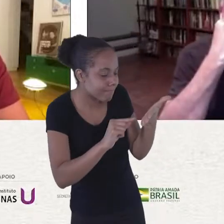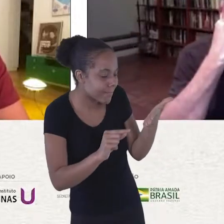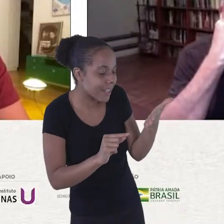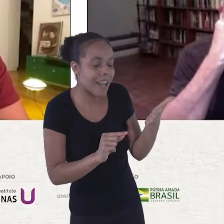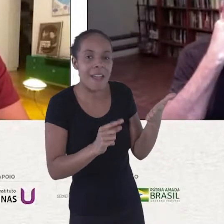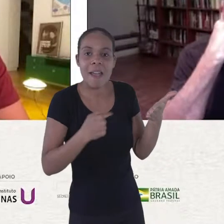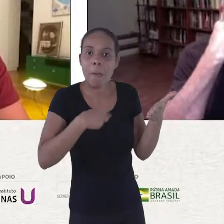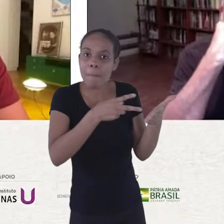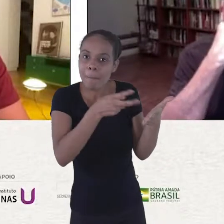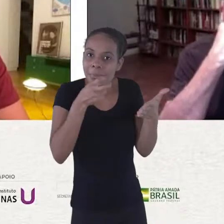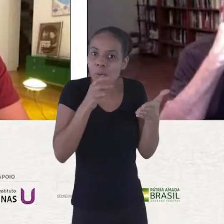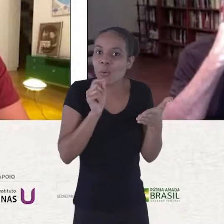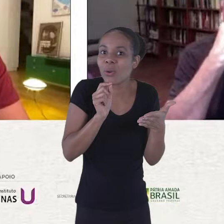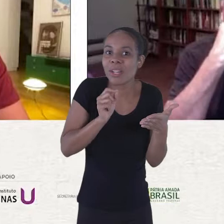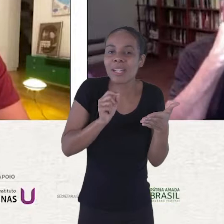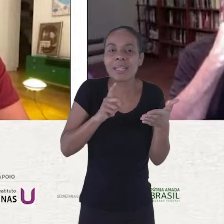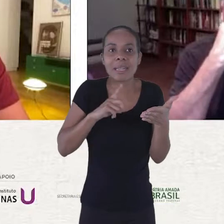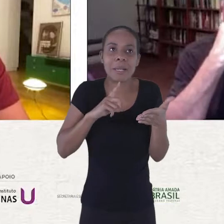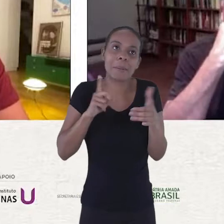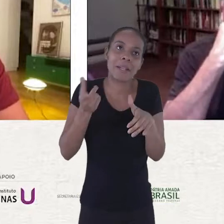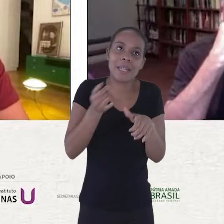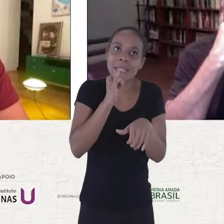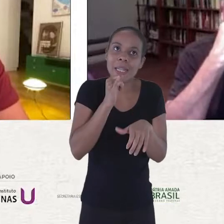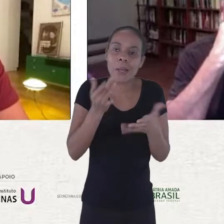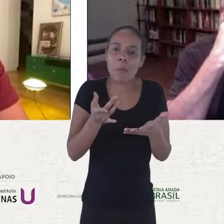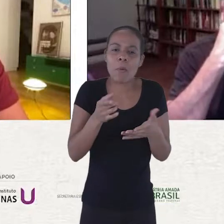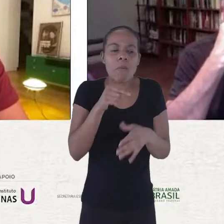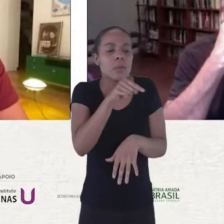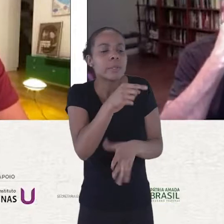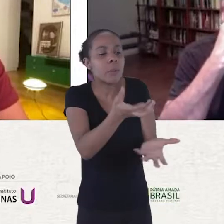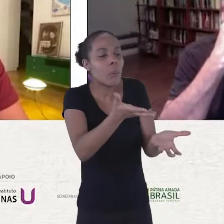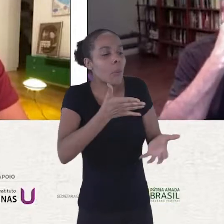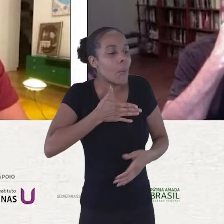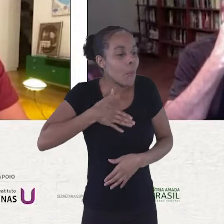que você gostaria de residir